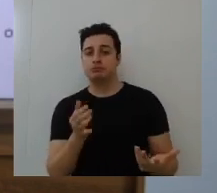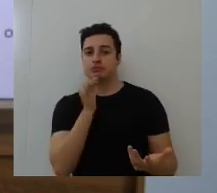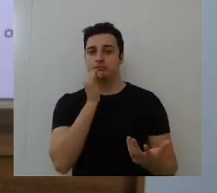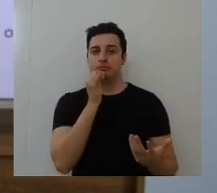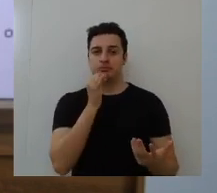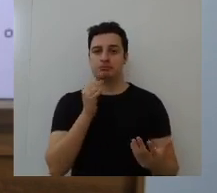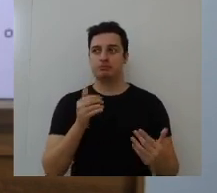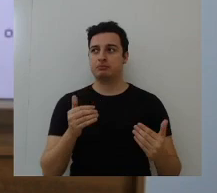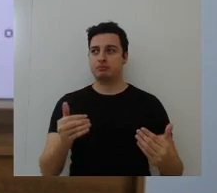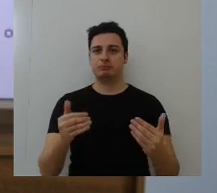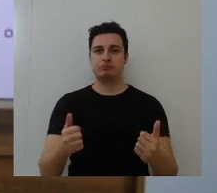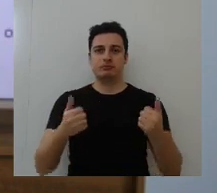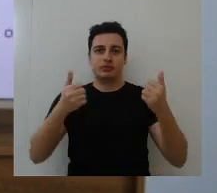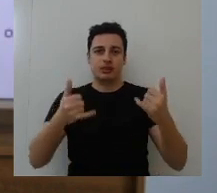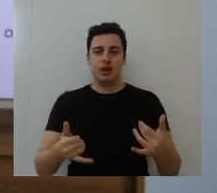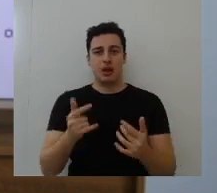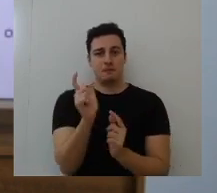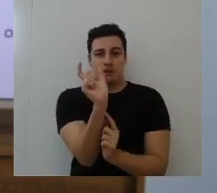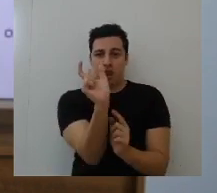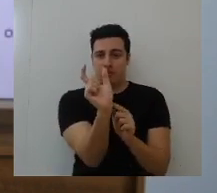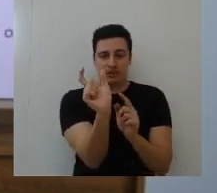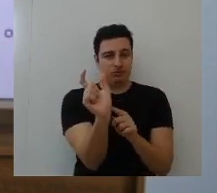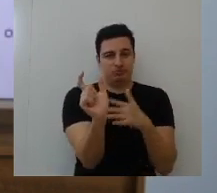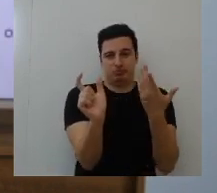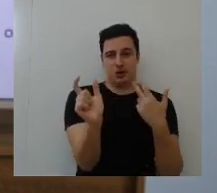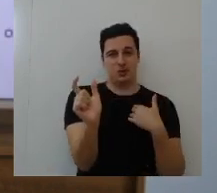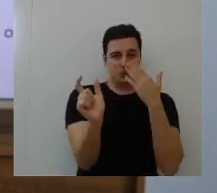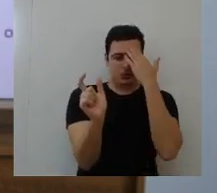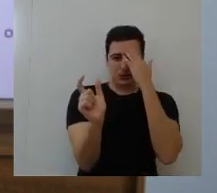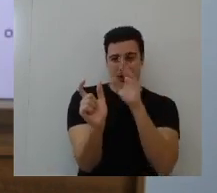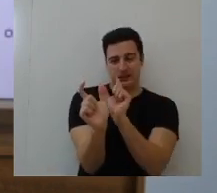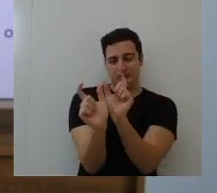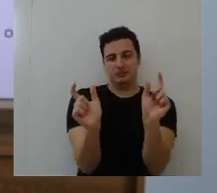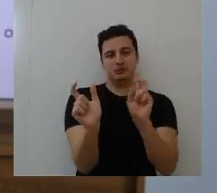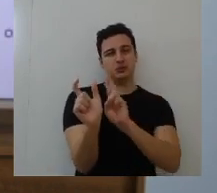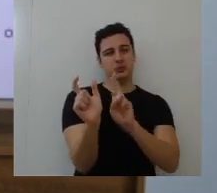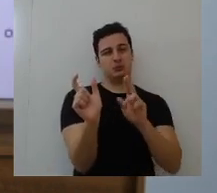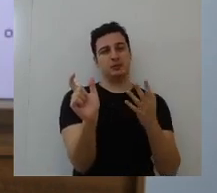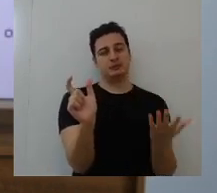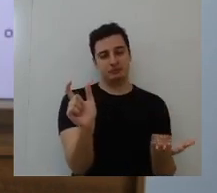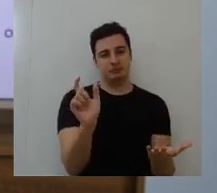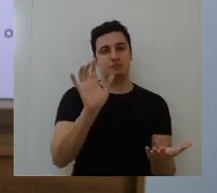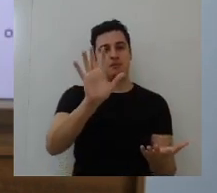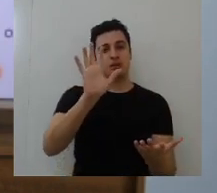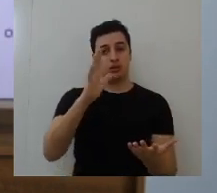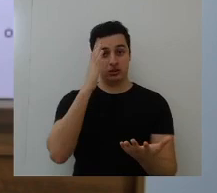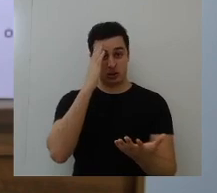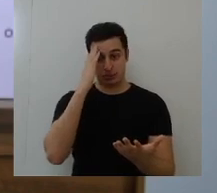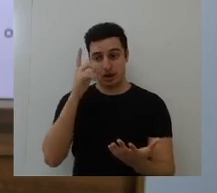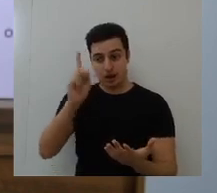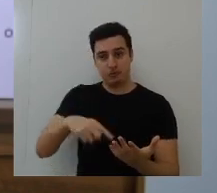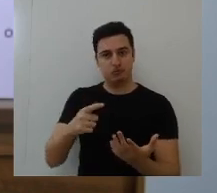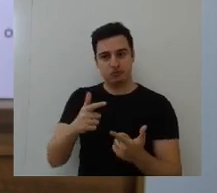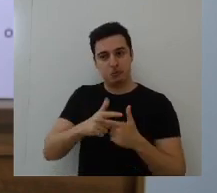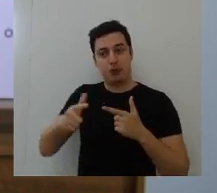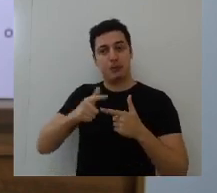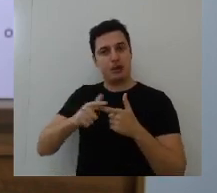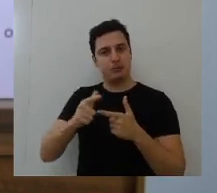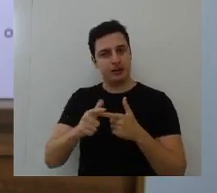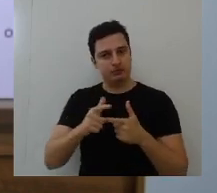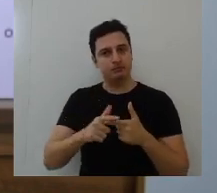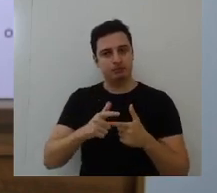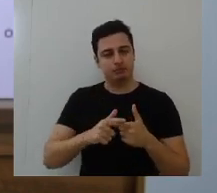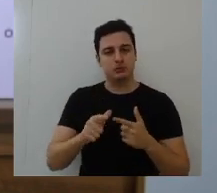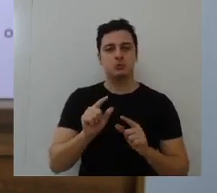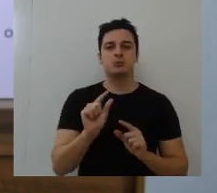colocação. Eu não sei nem como é que é a palavra que eu vou usar. Mas assim, a gente tem um grande problema, vamos dizer assim, a palavra seria essa, um grande problema